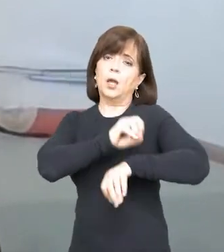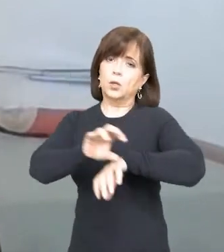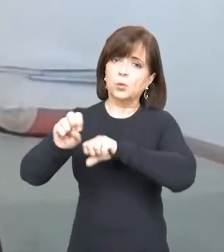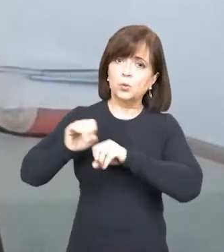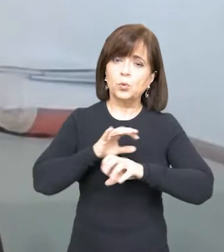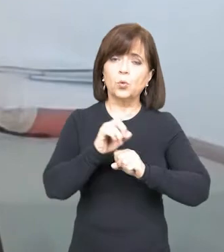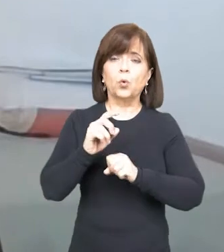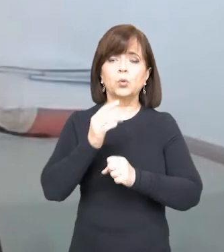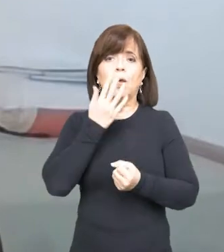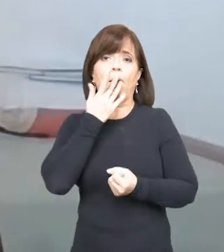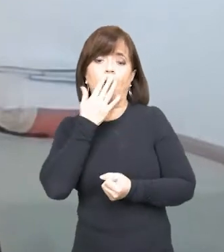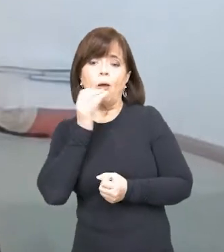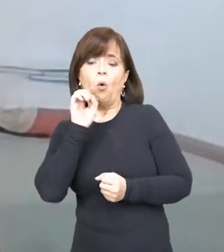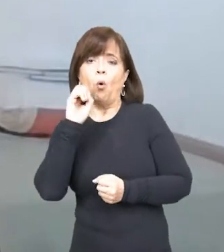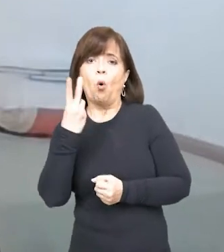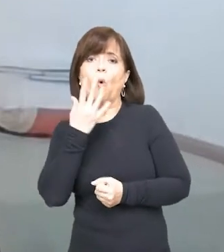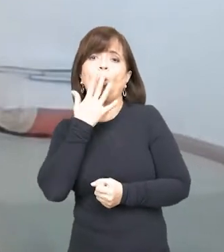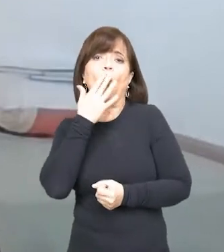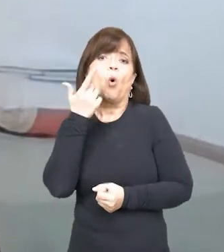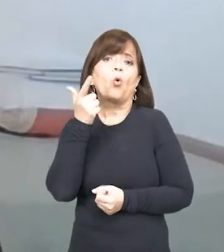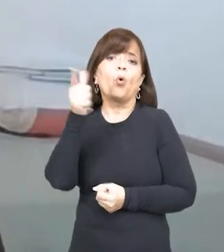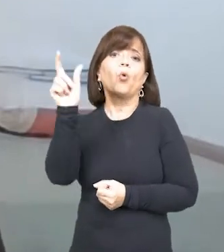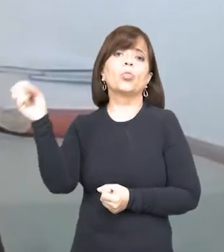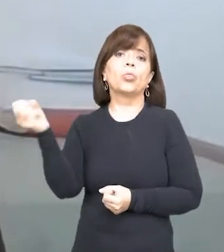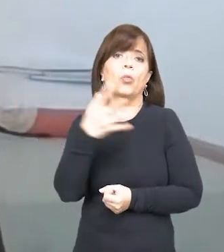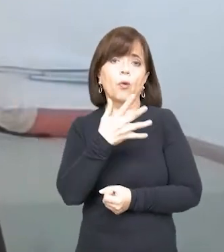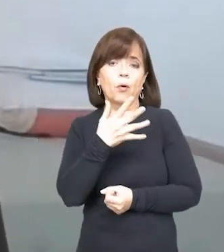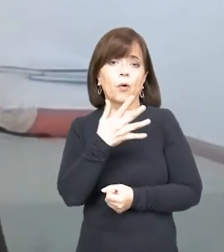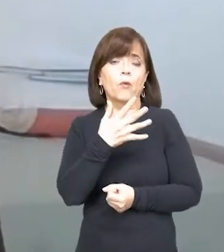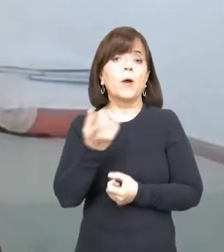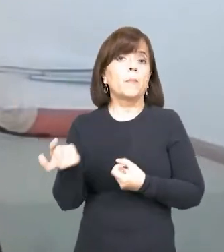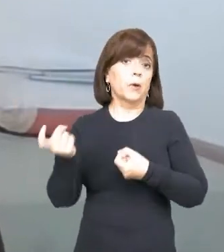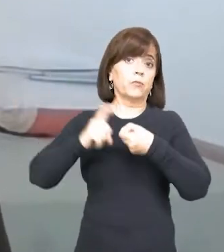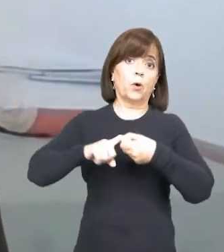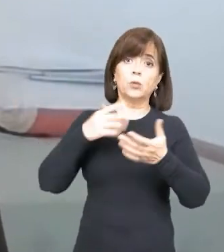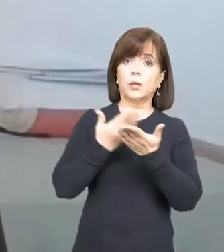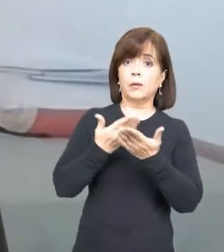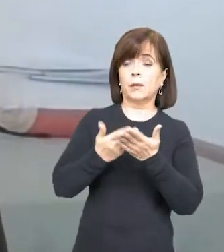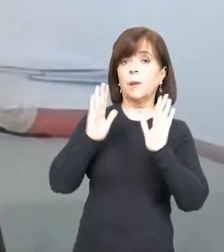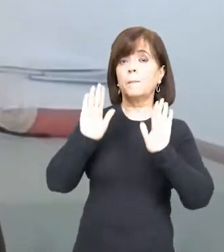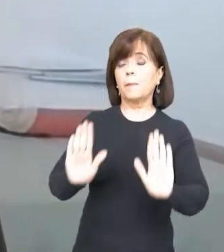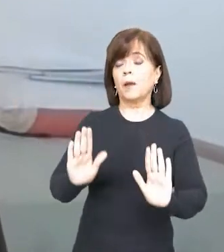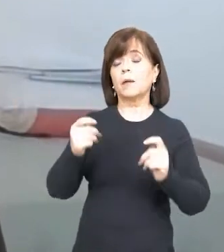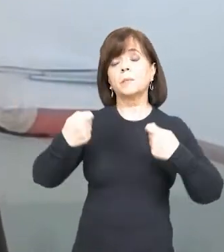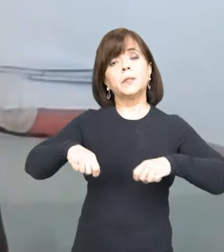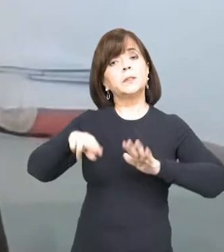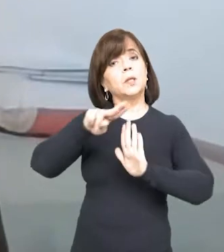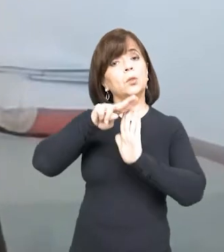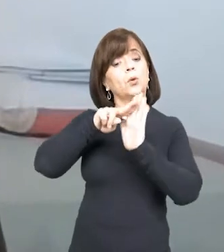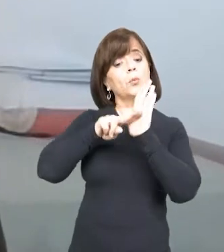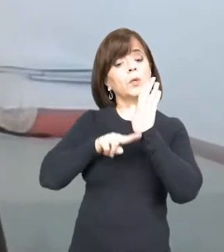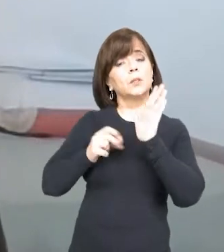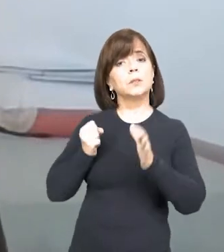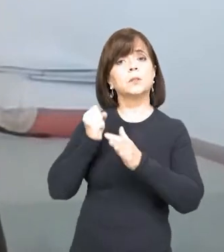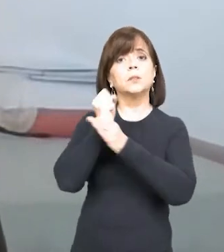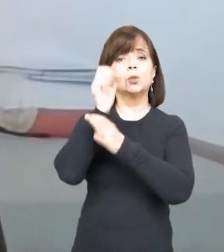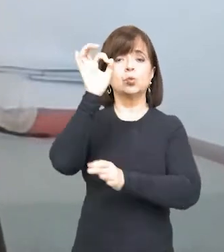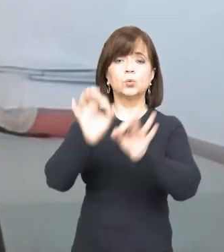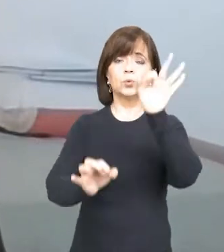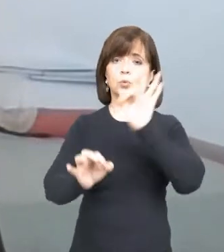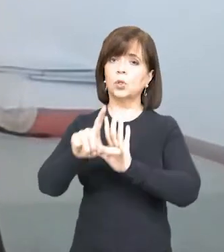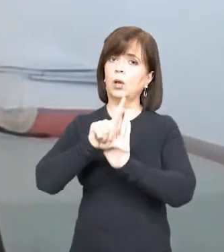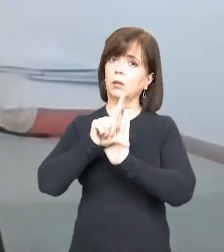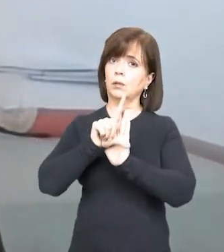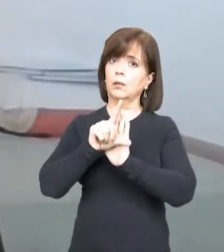trazendo uma nova bandeira sanitária para reinício das aulas, mas que trouxesse uma normativa, que trouxesse segurança jurídica para